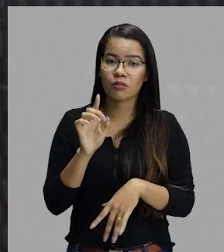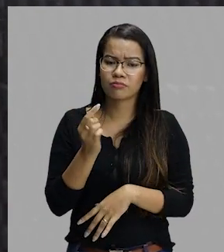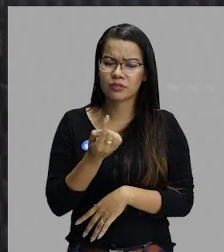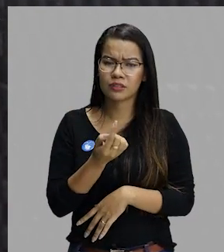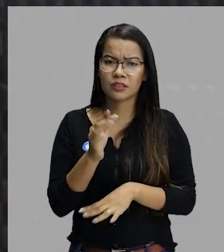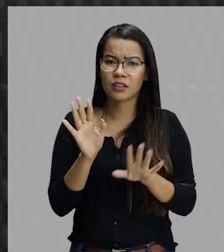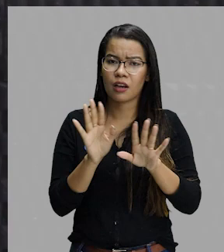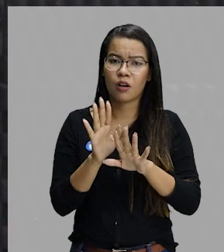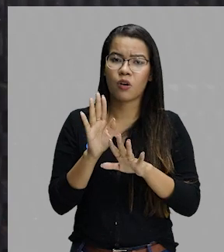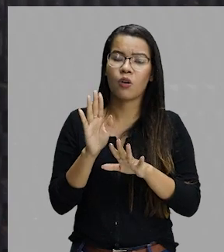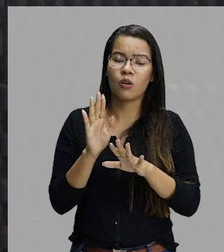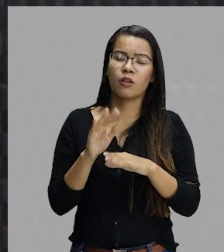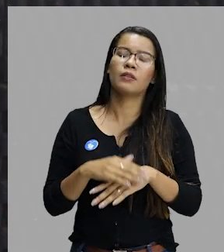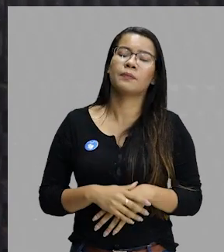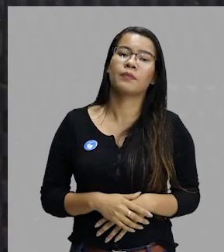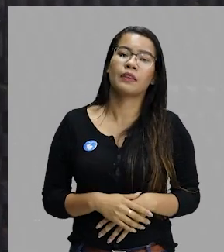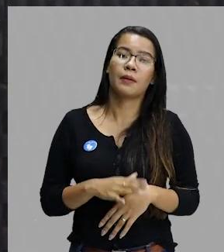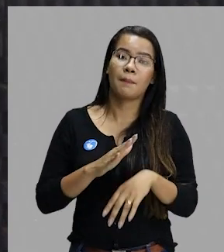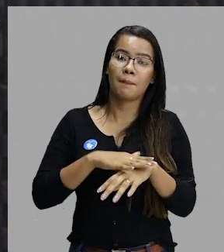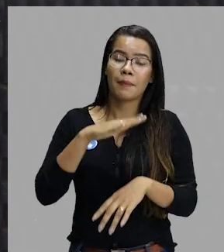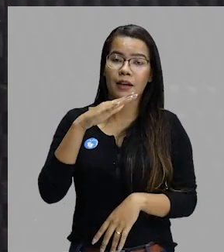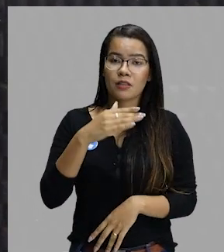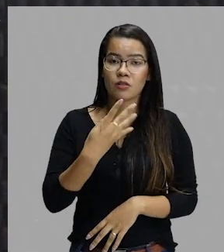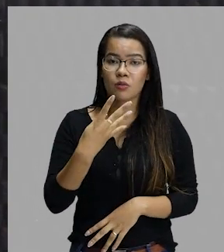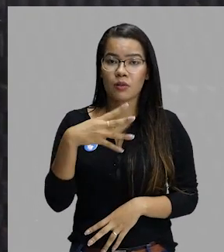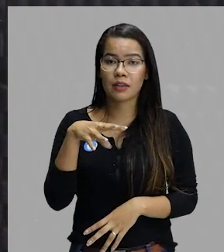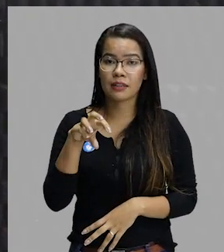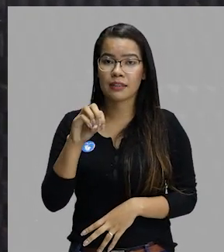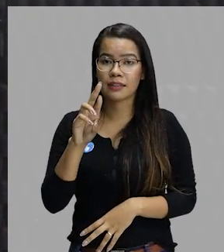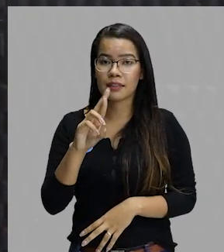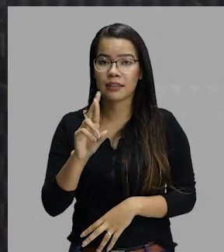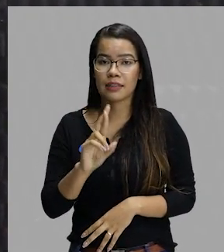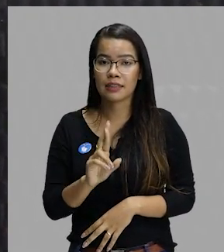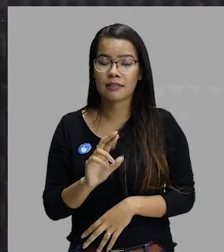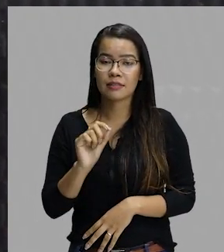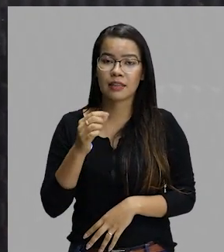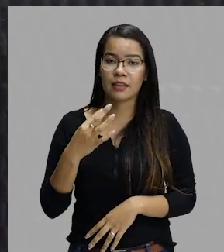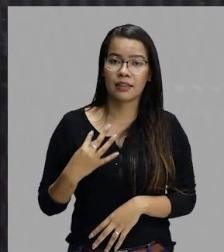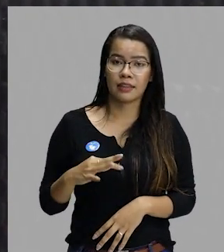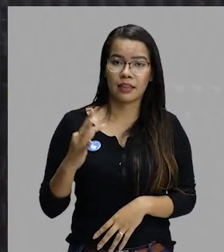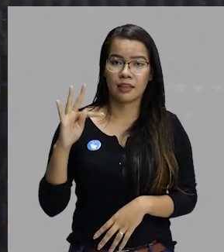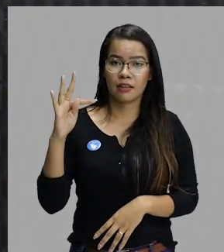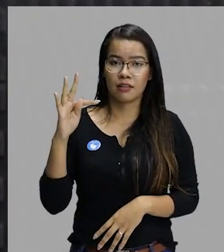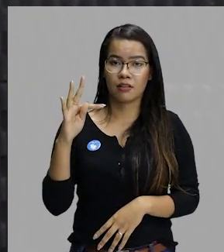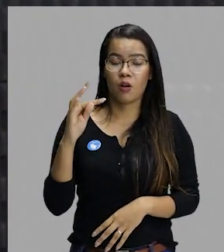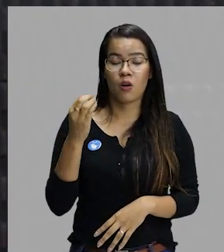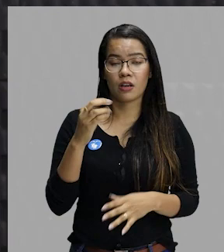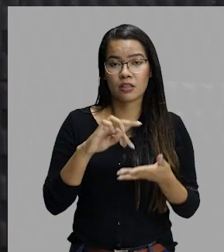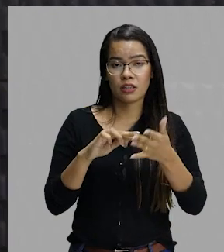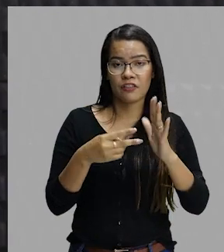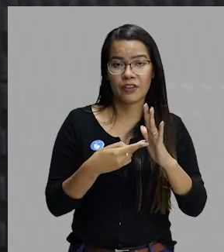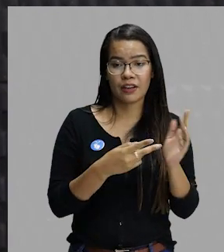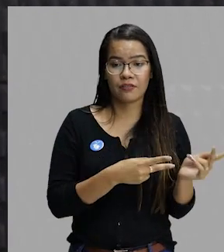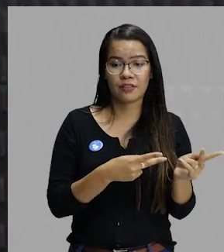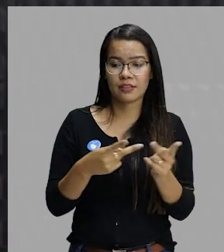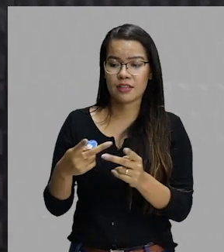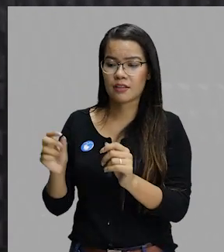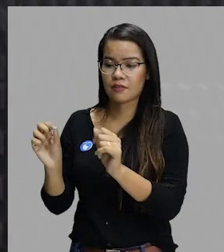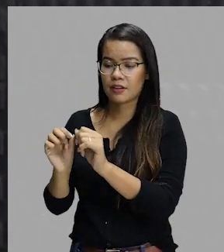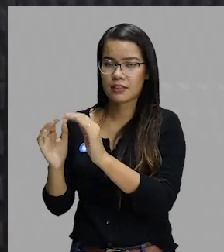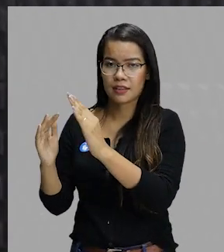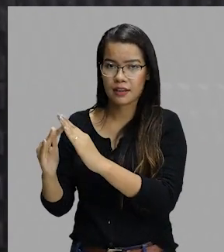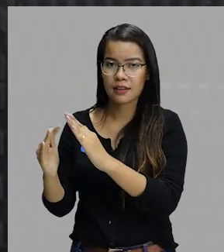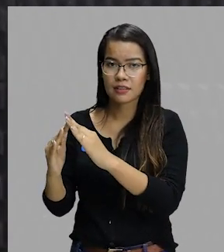cobra mais do que isso, ele cobra mais R$ 40, que é a hora técnica, né? A visita que ele faz. Então, y vai ser igual a